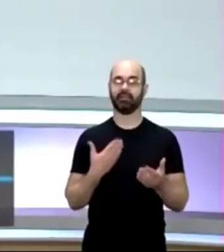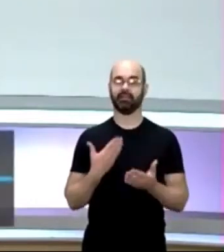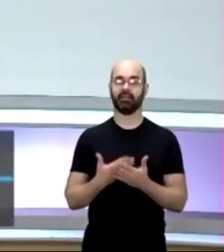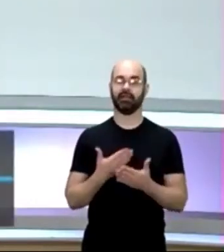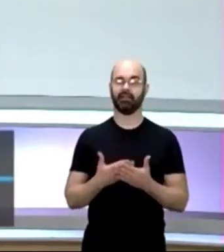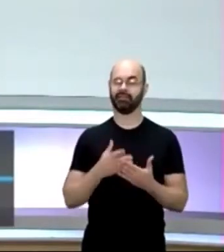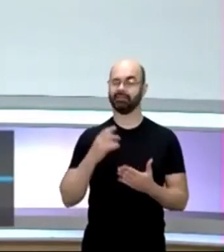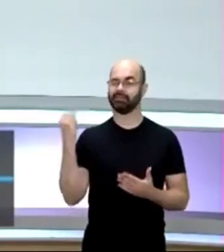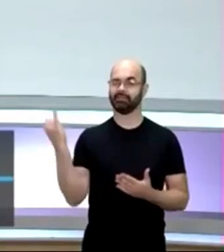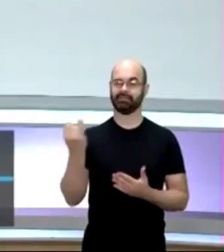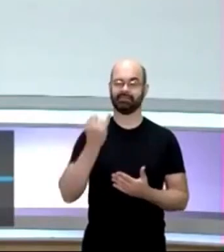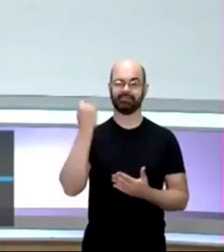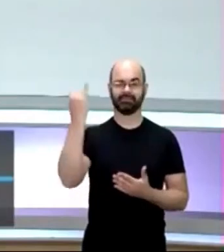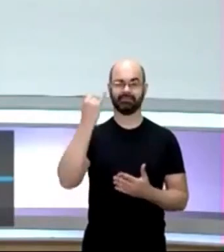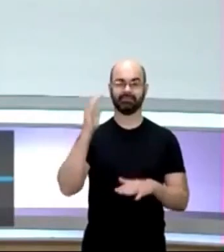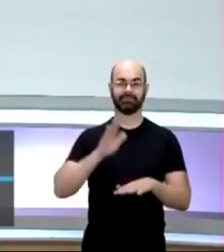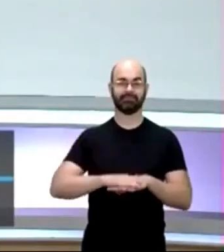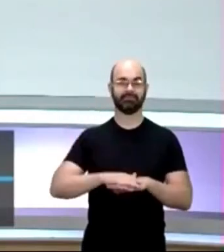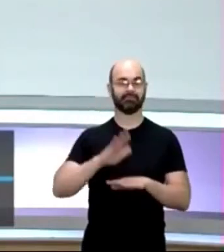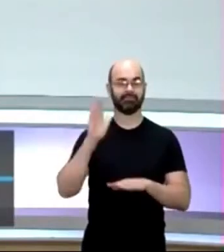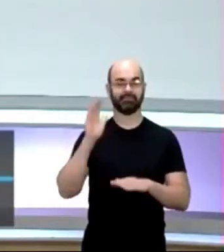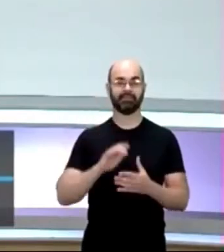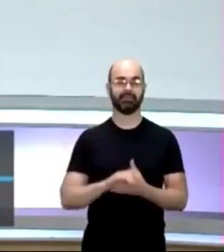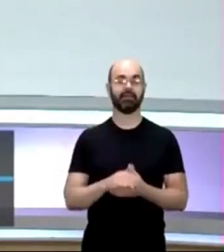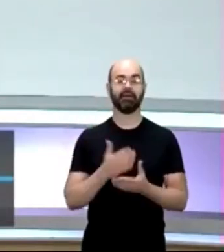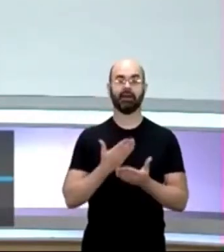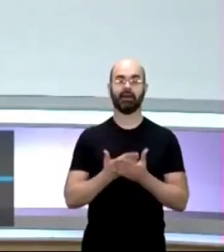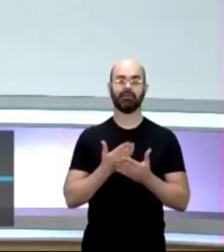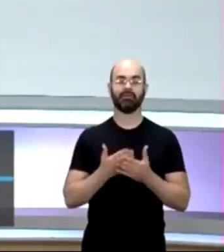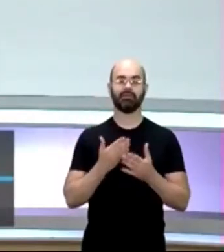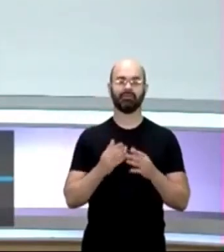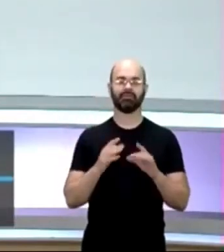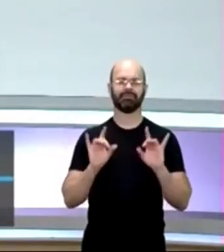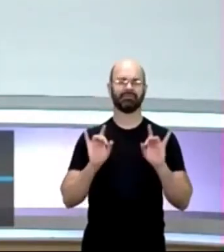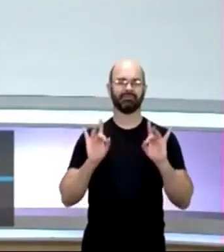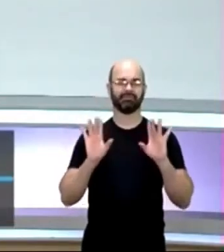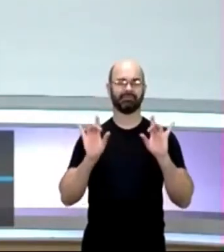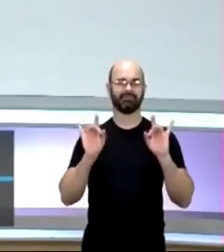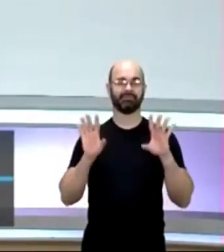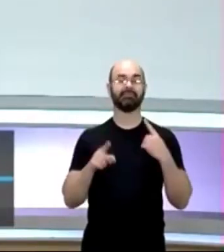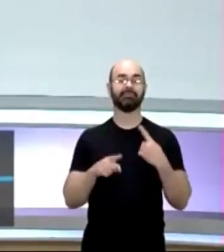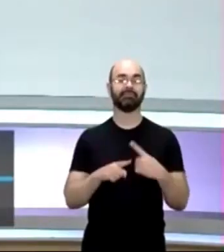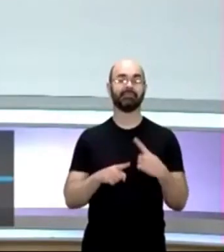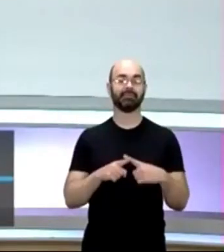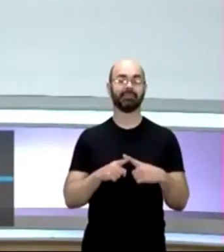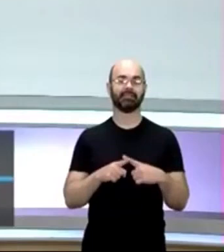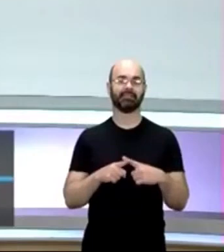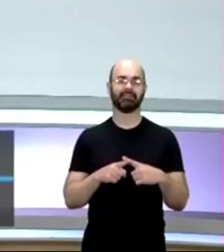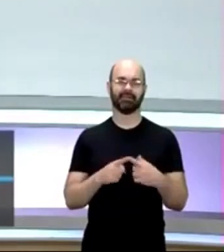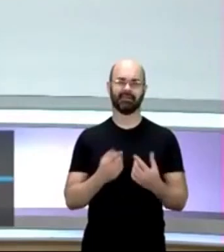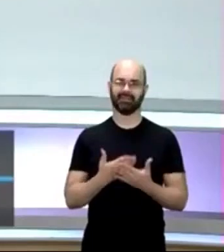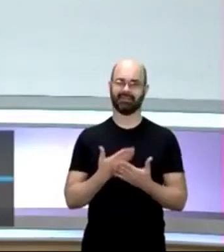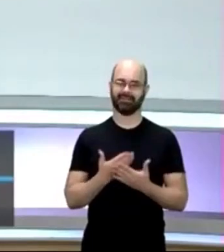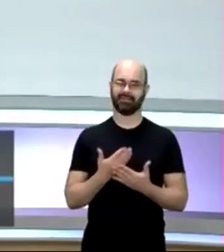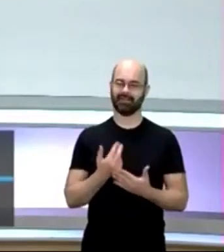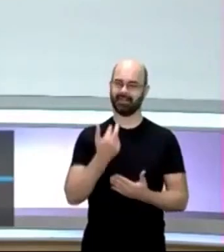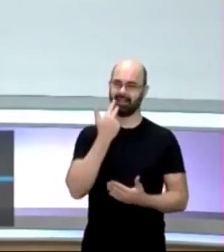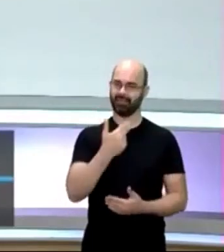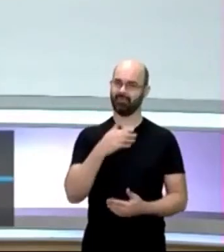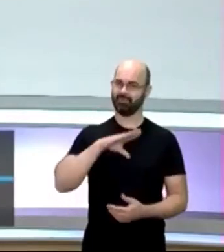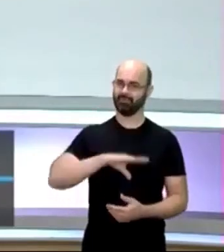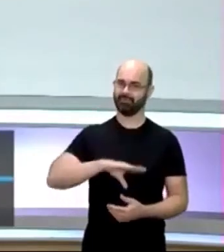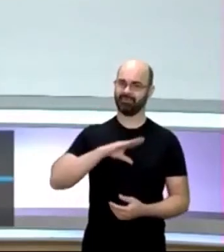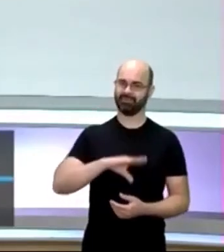mais importante, a aula mais importante, a aula mais espetacular. Por quê? Porque é aula de língua portuguesa,